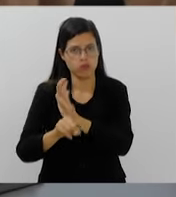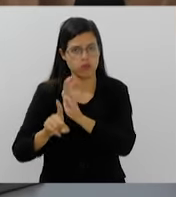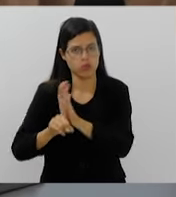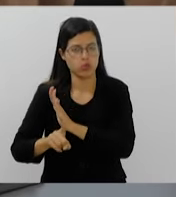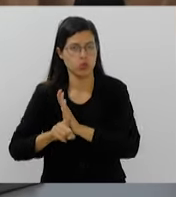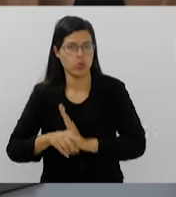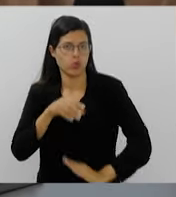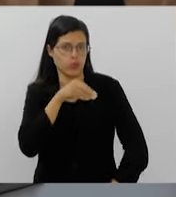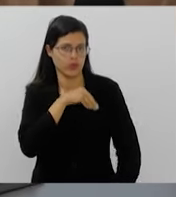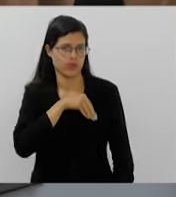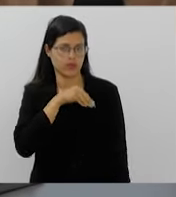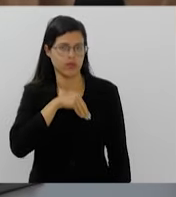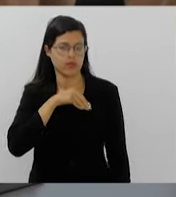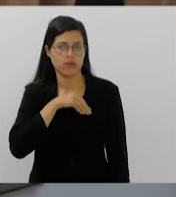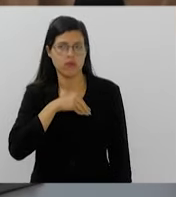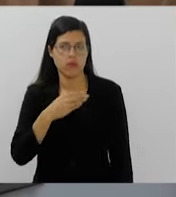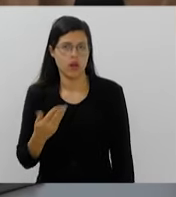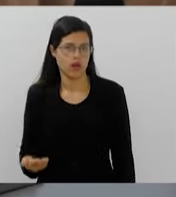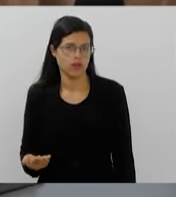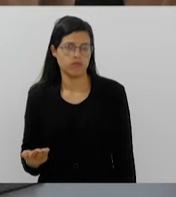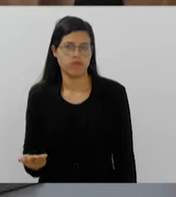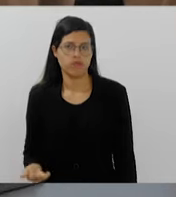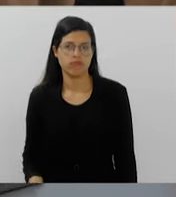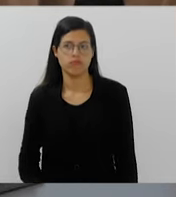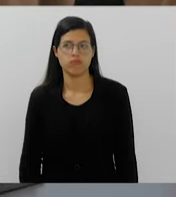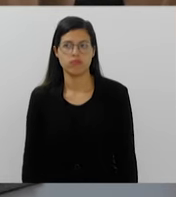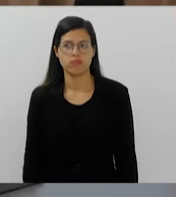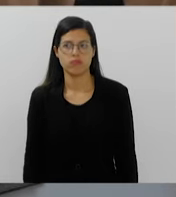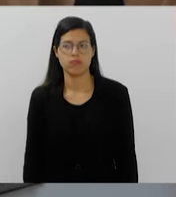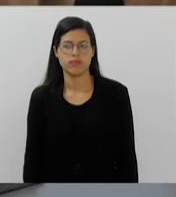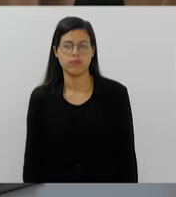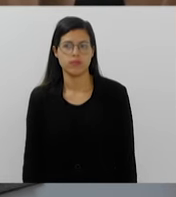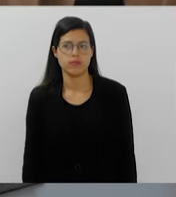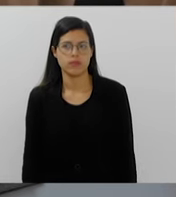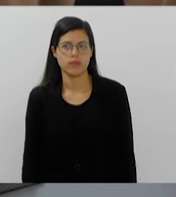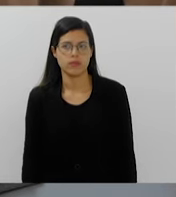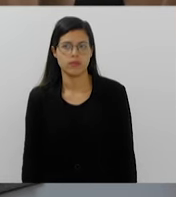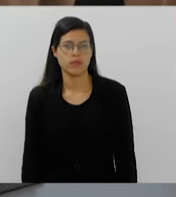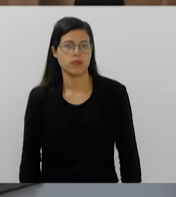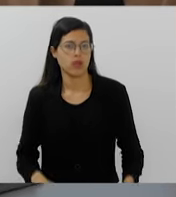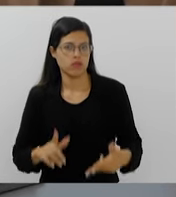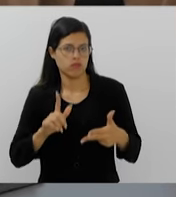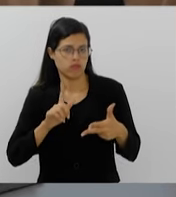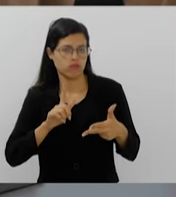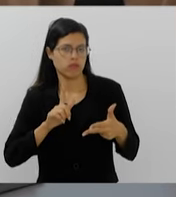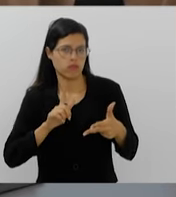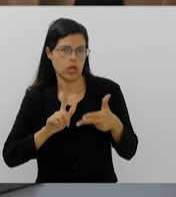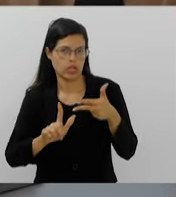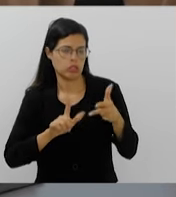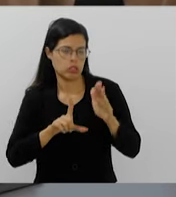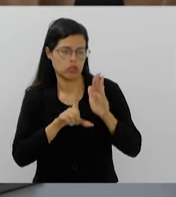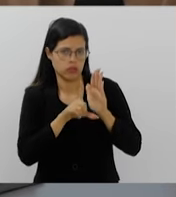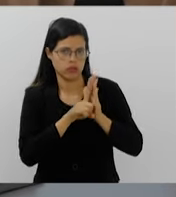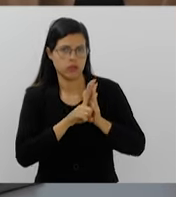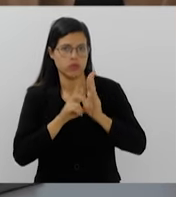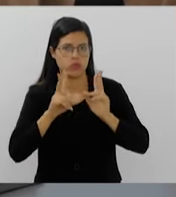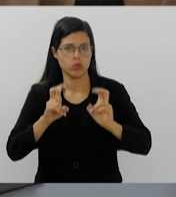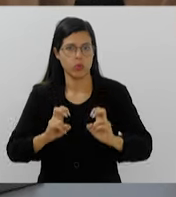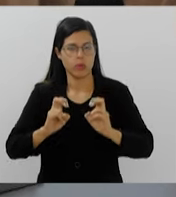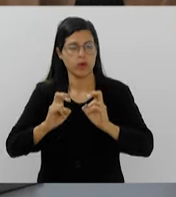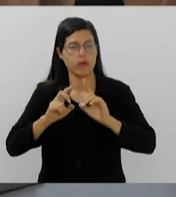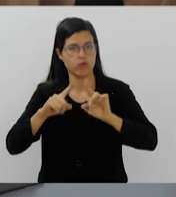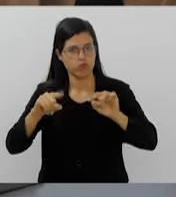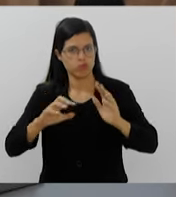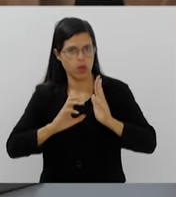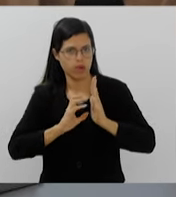obrigatório, o senhor está legislando sobre funcionário estatutário e, obrigatoriamente, não é